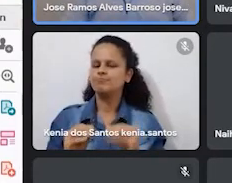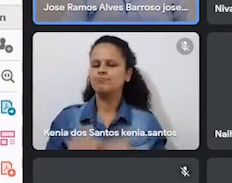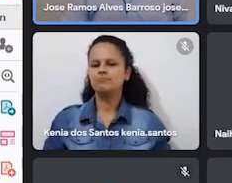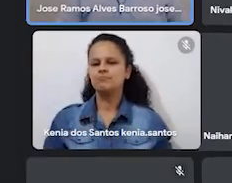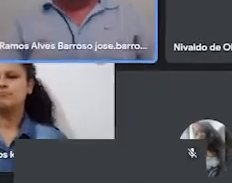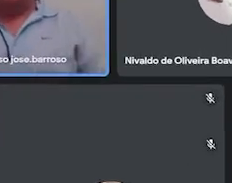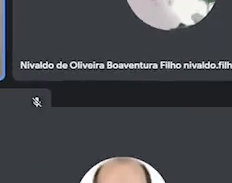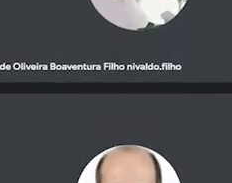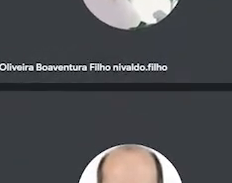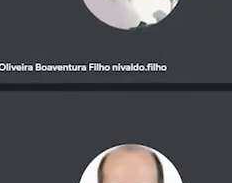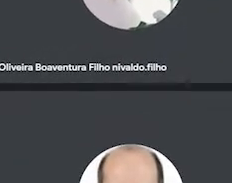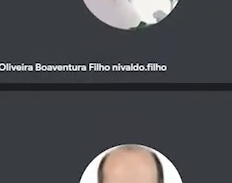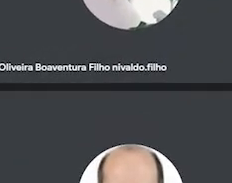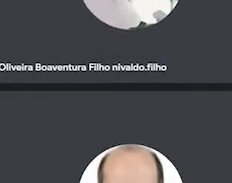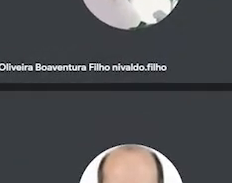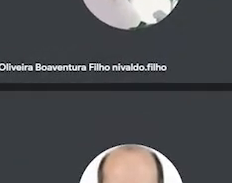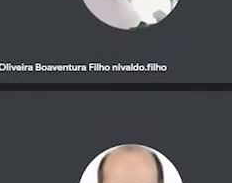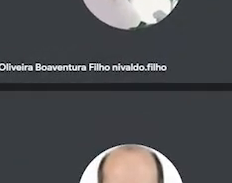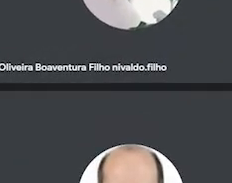outras análises,